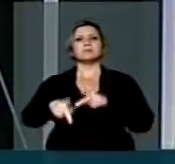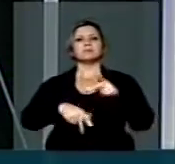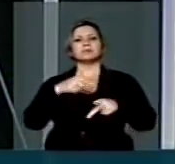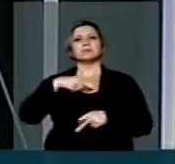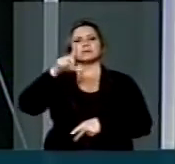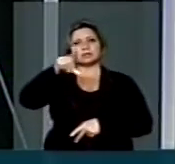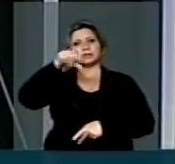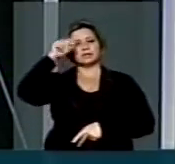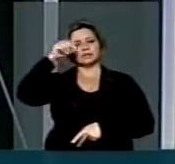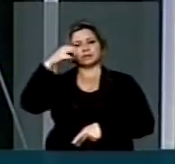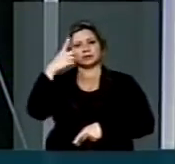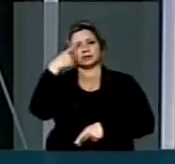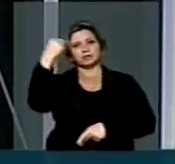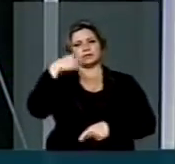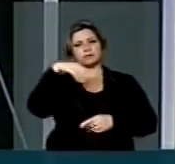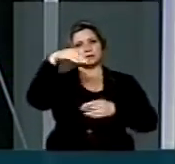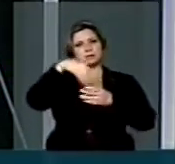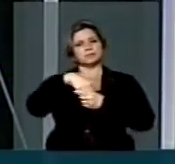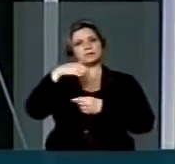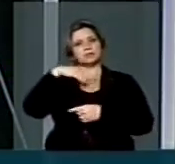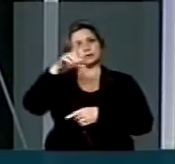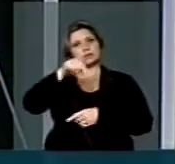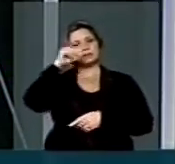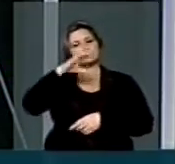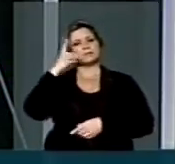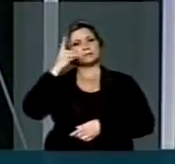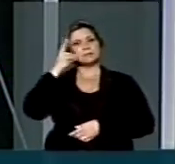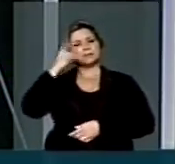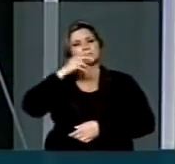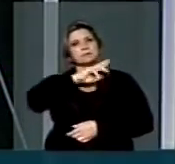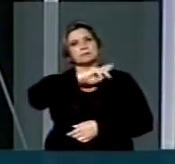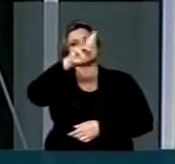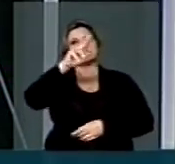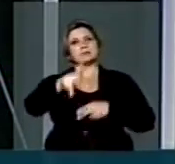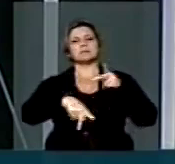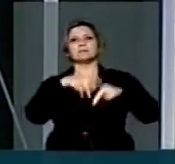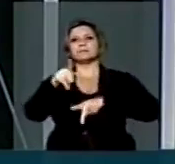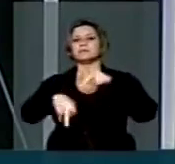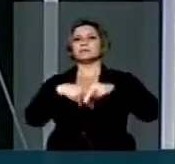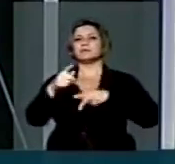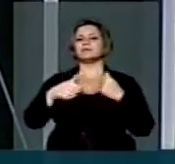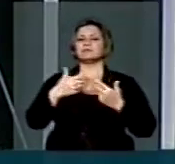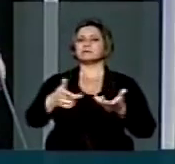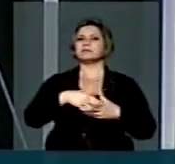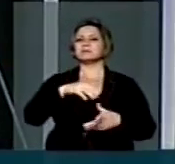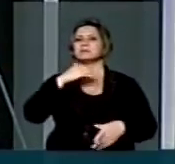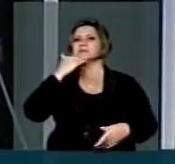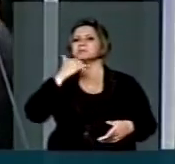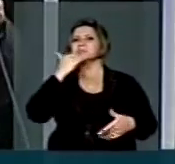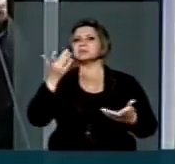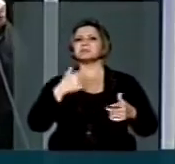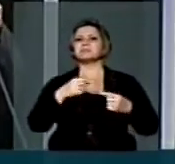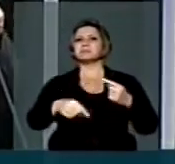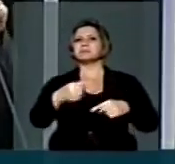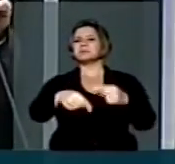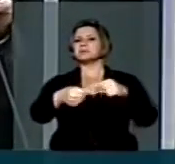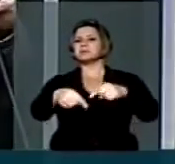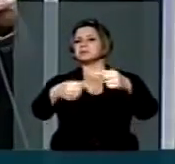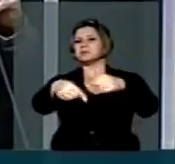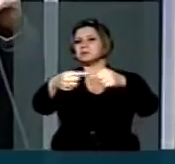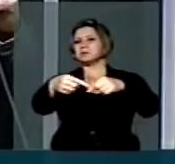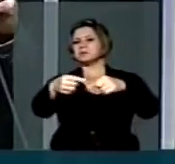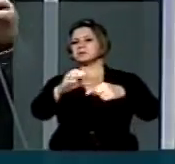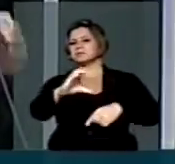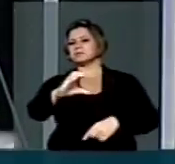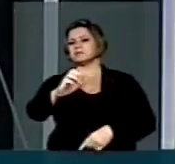elegeu e cobra de nós, função de disputas meramente por posições,